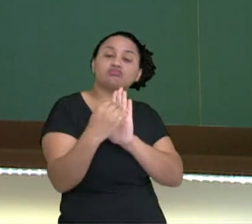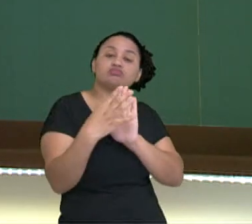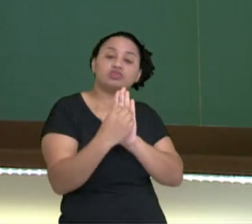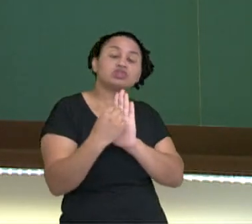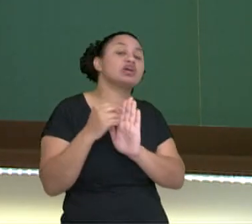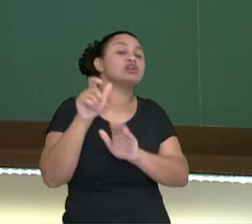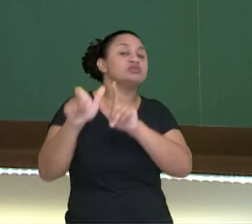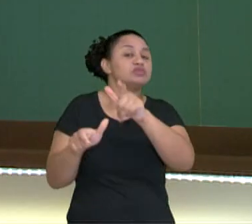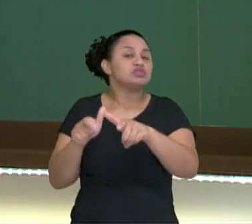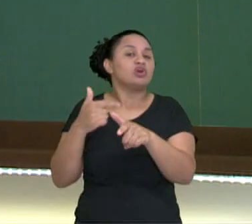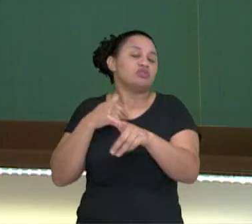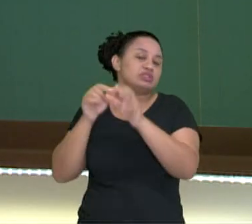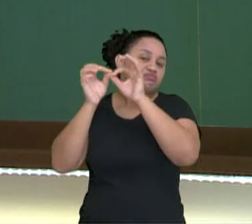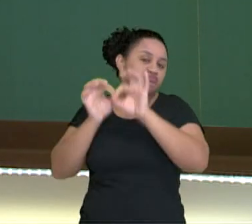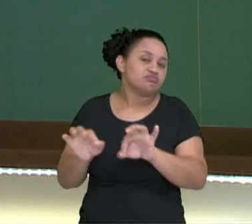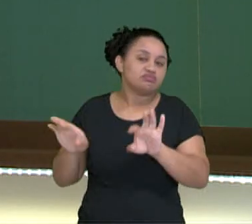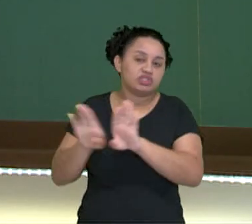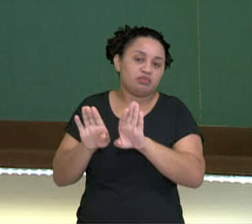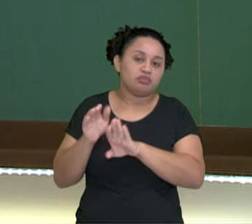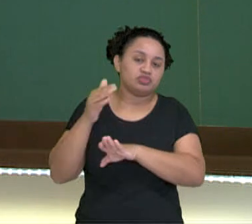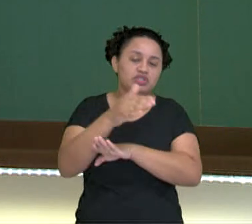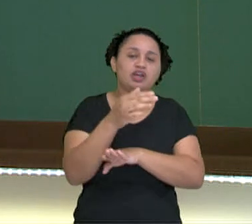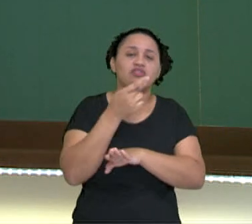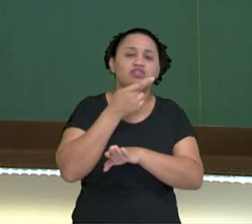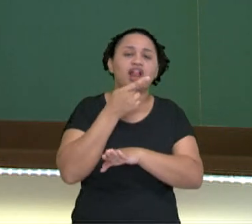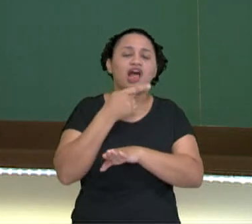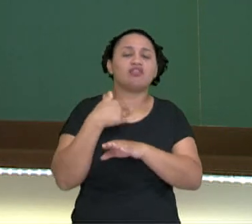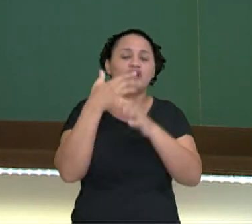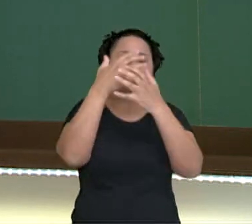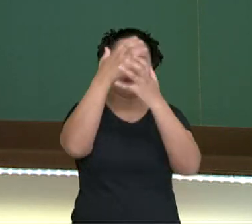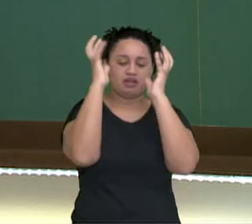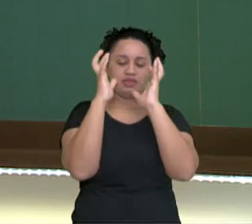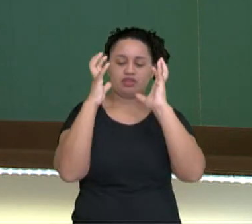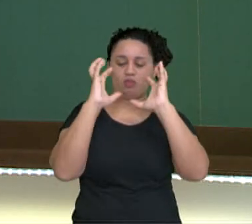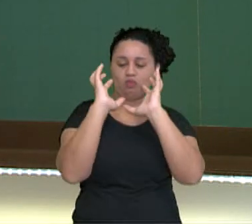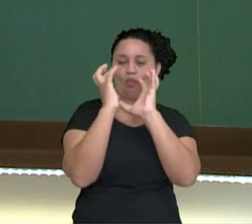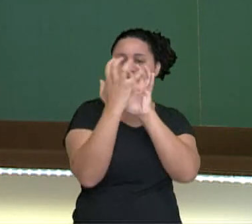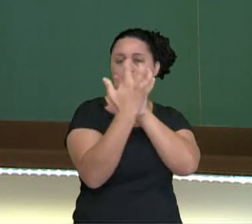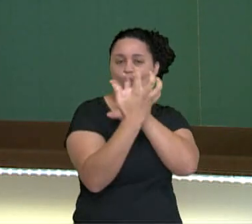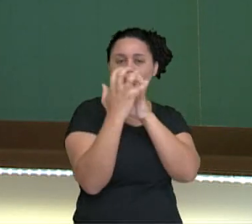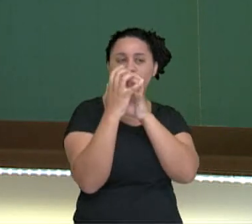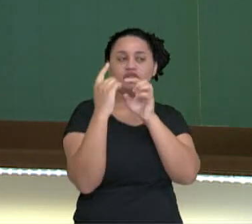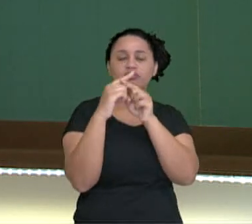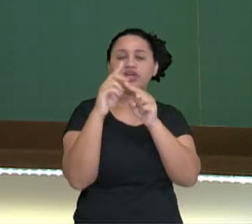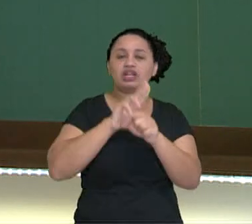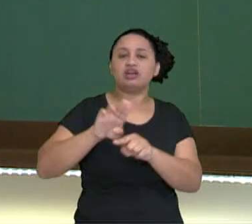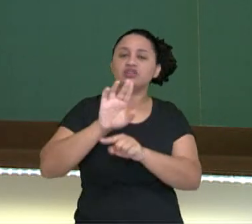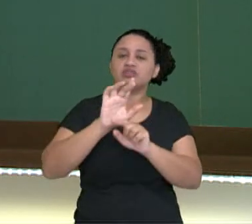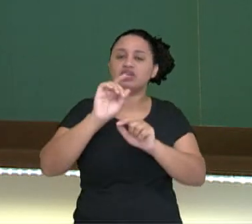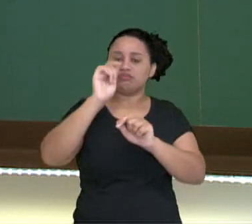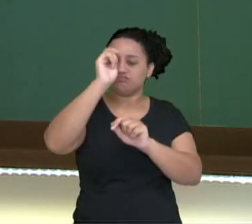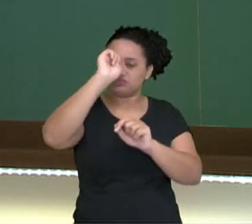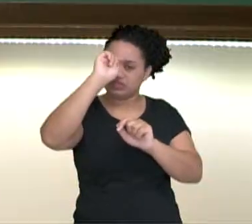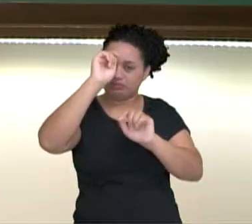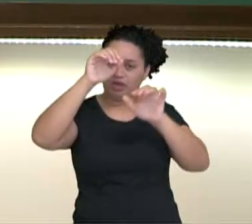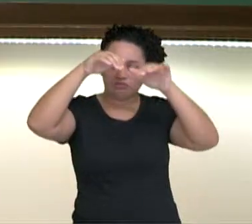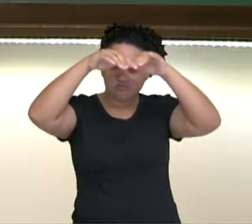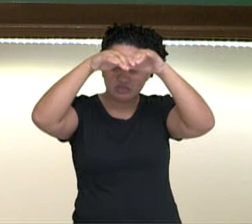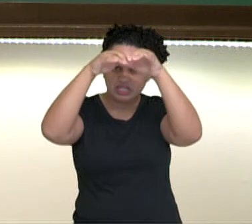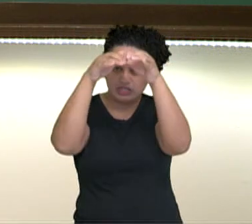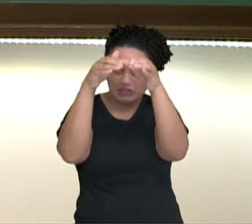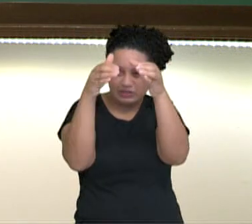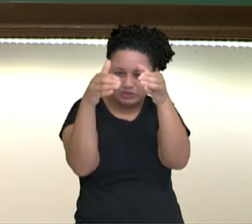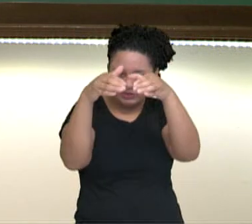cabeças redondas, porque eles usavam um chapéu, né, que tinha um formato, um capacete mais arredondado.